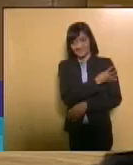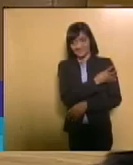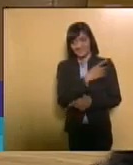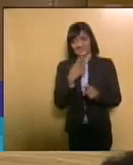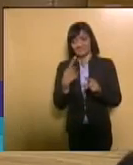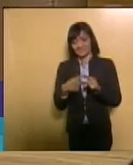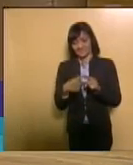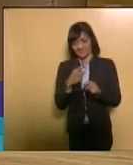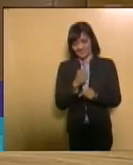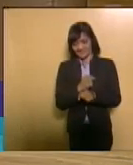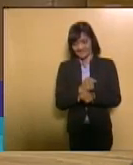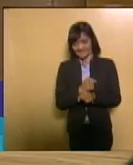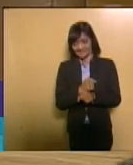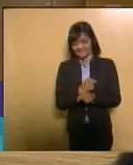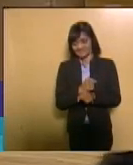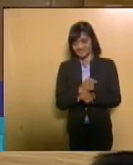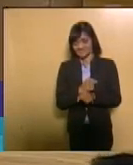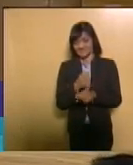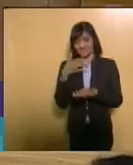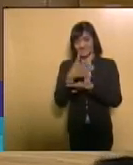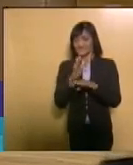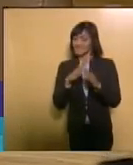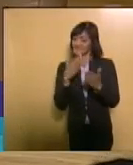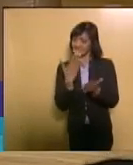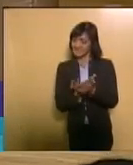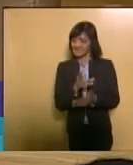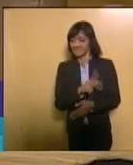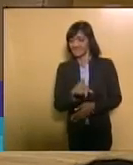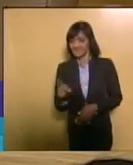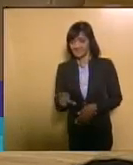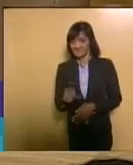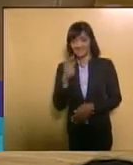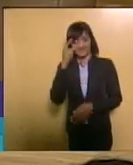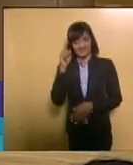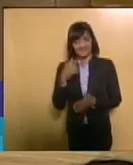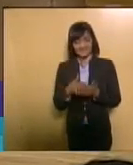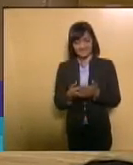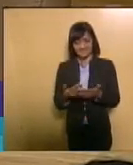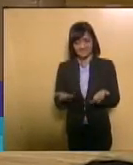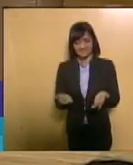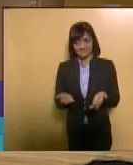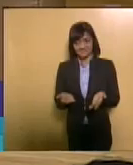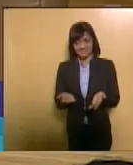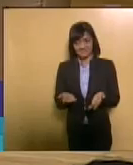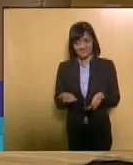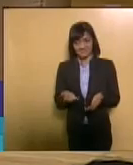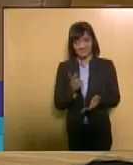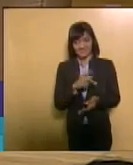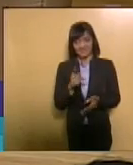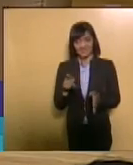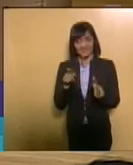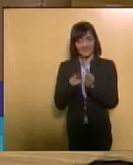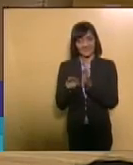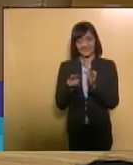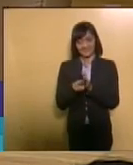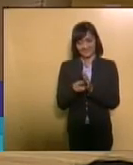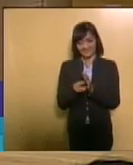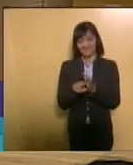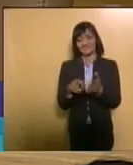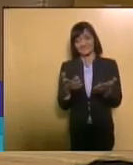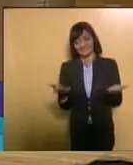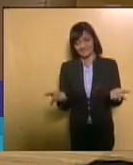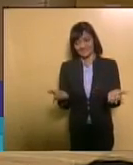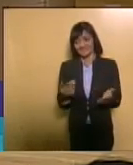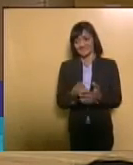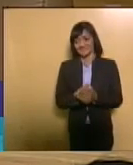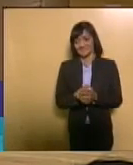que eu fui na escola e a professora lá logo no meu primeiro dia de aula a professora fez uma um questionamento bem assim